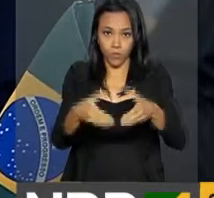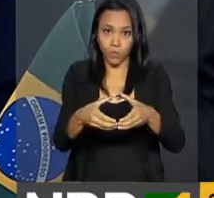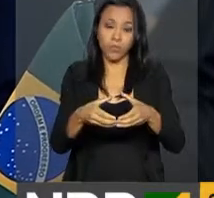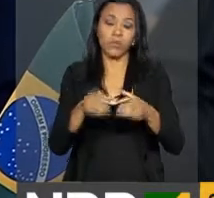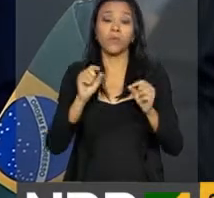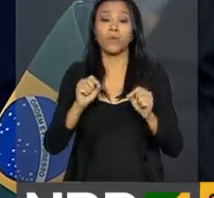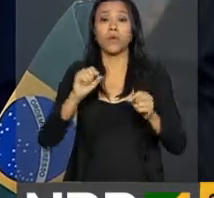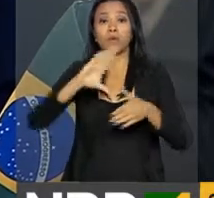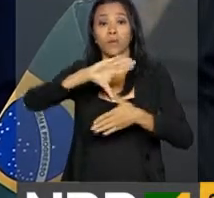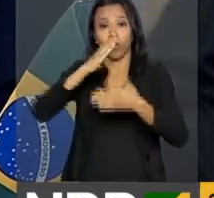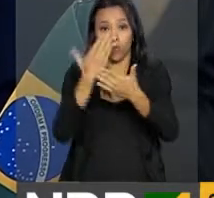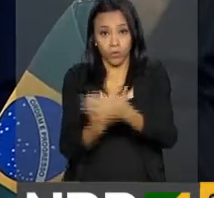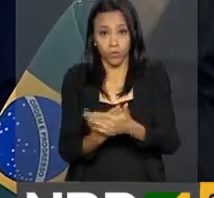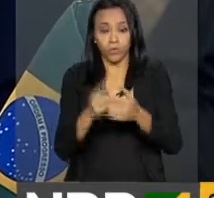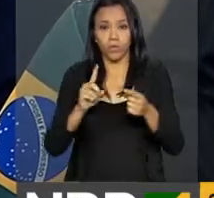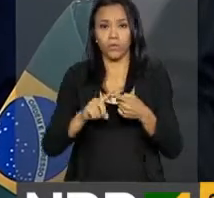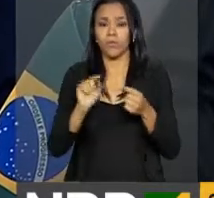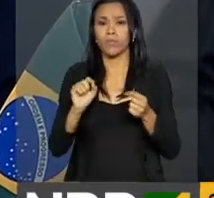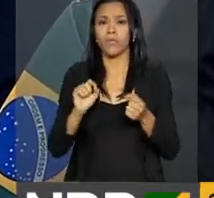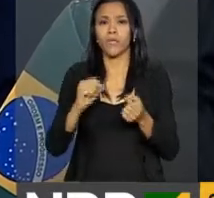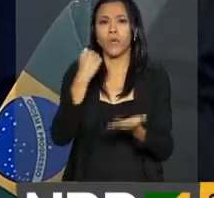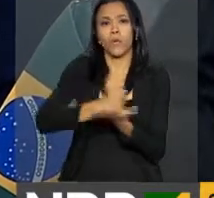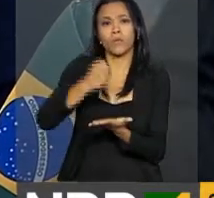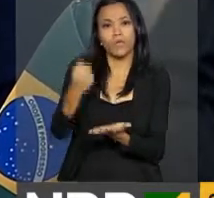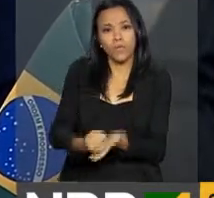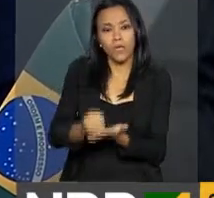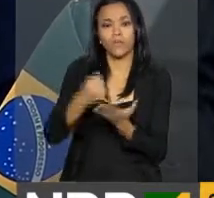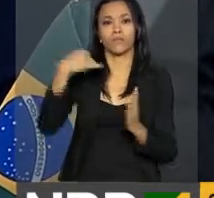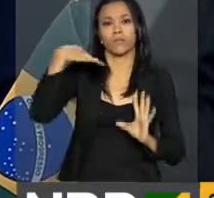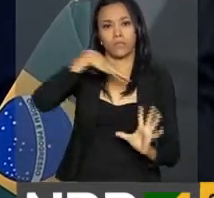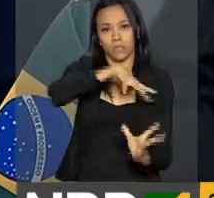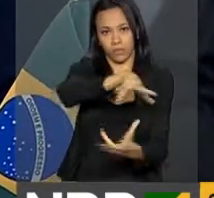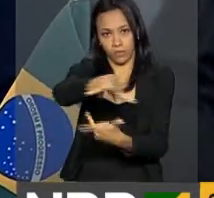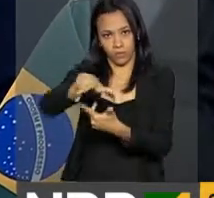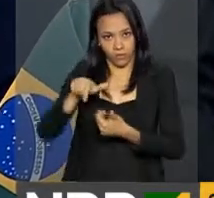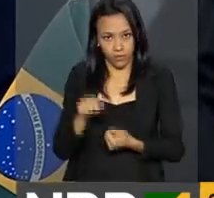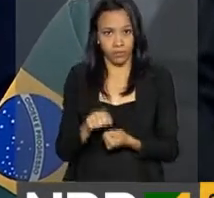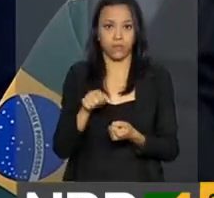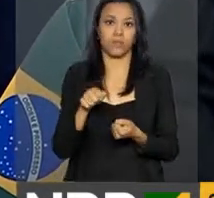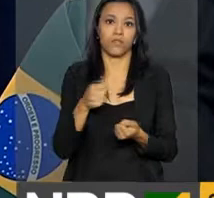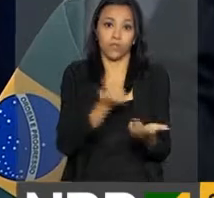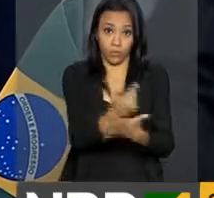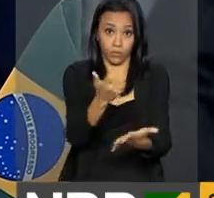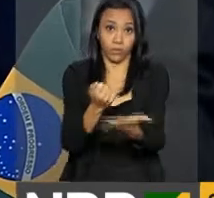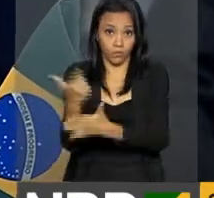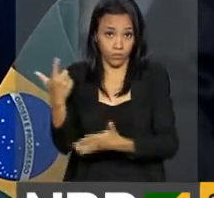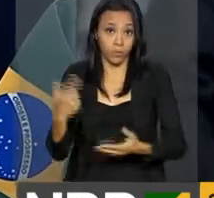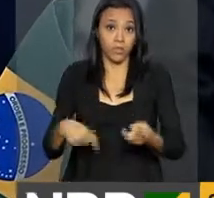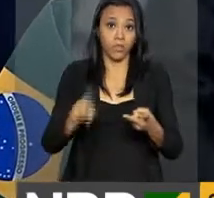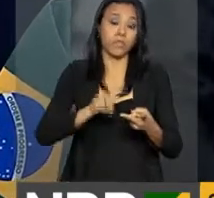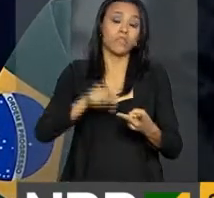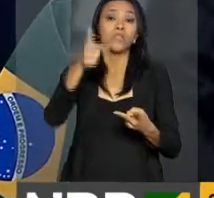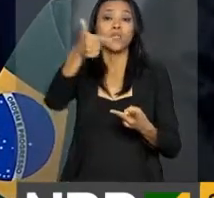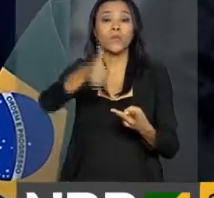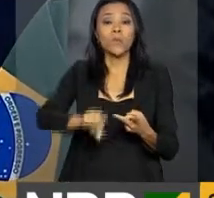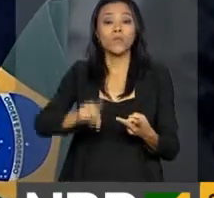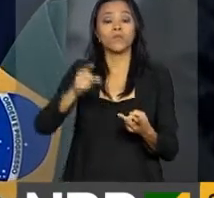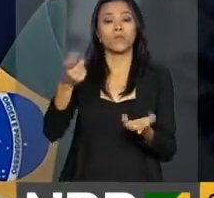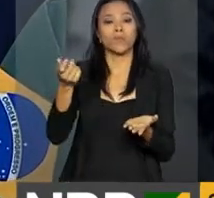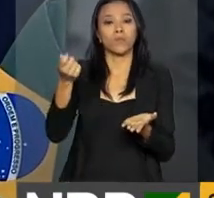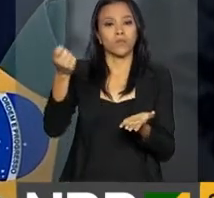sobre direito aplicável em matéria de contratos internacionais de consumo e o acordo para revogar o